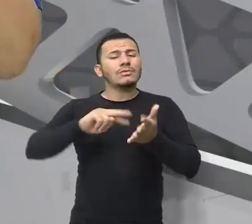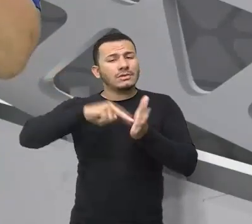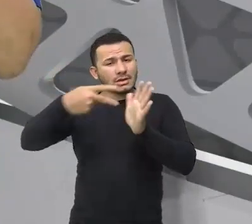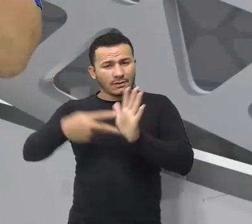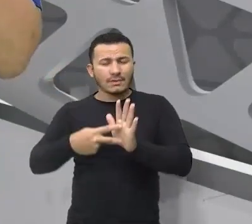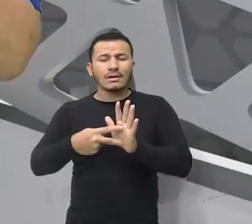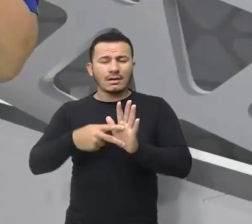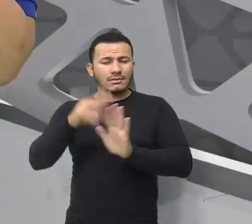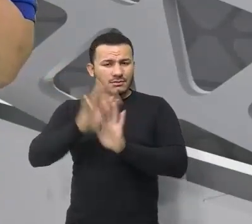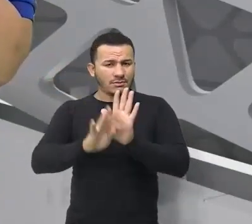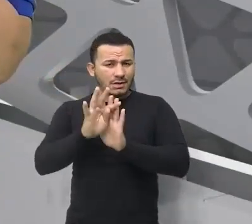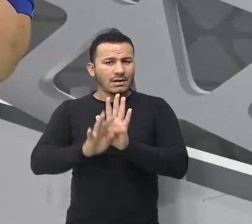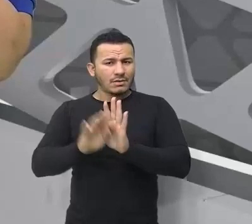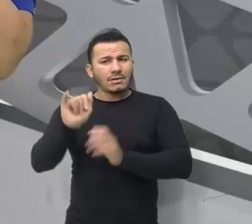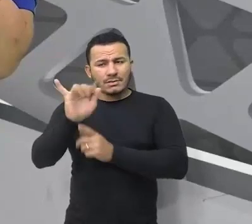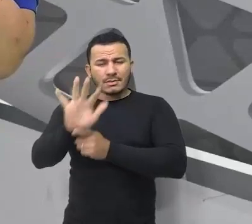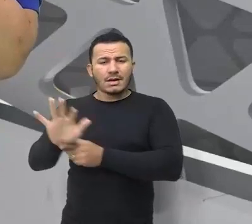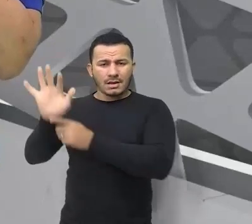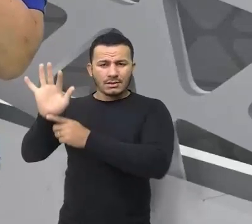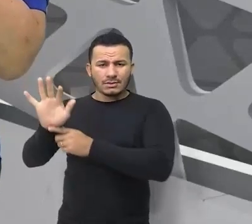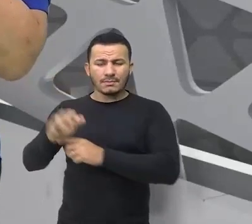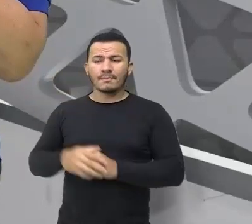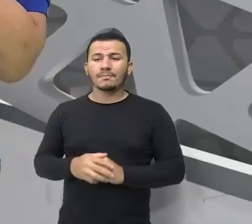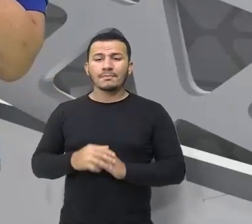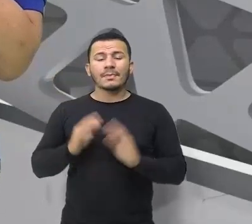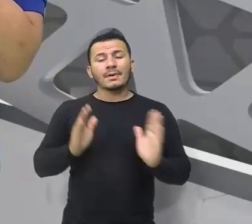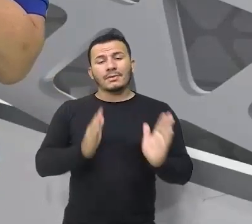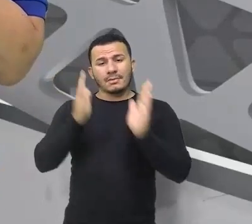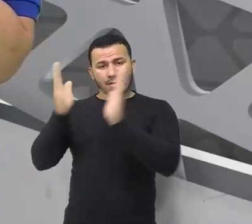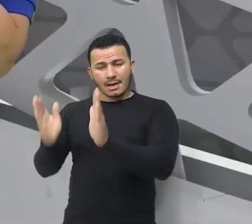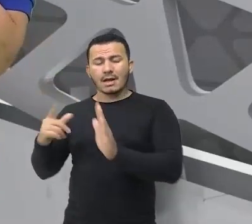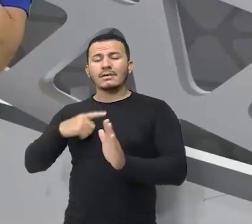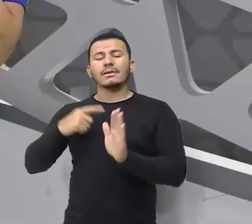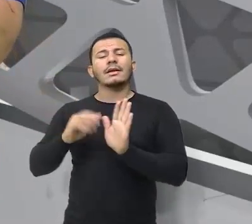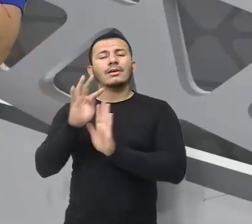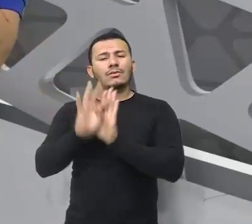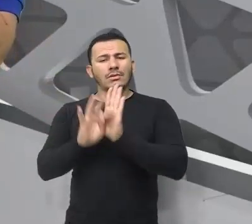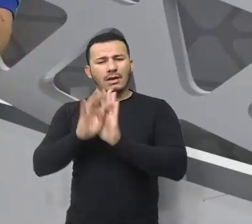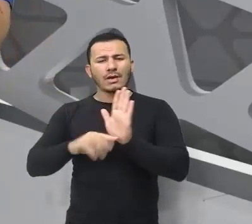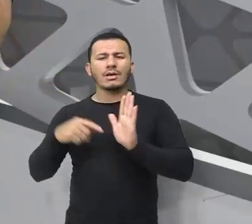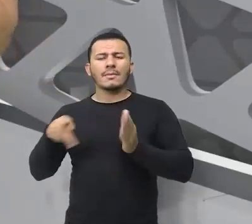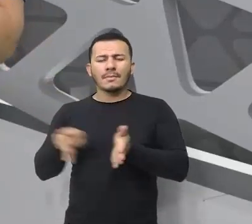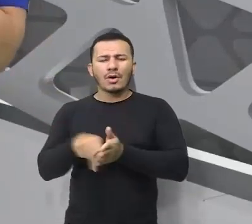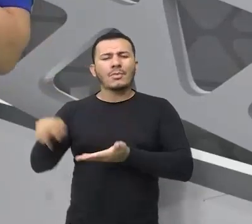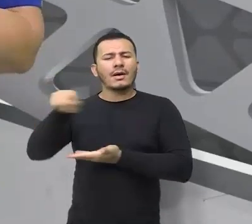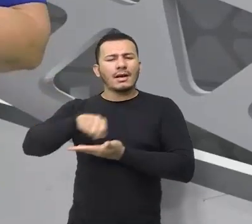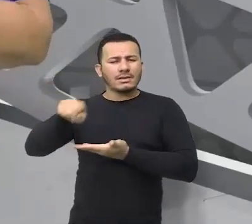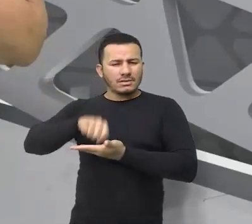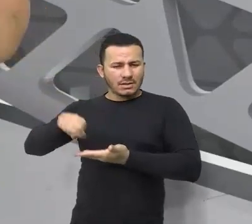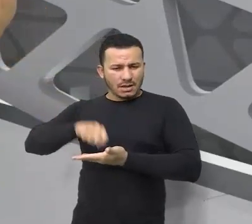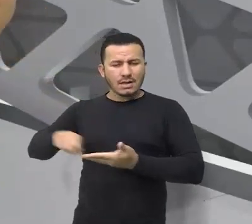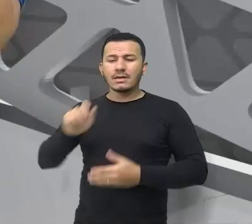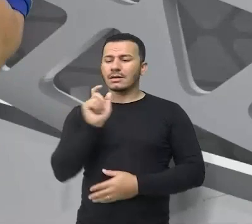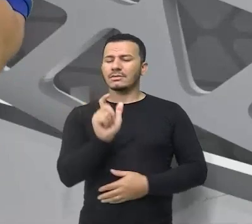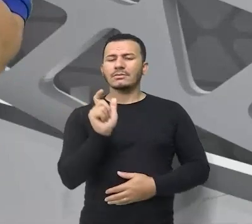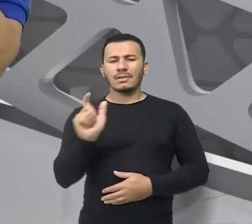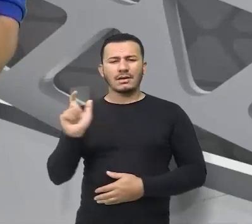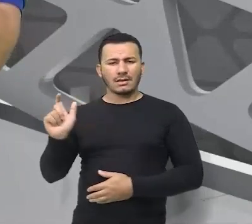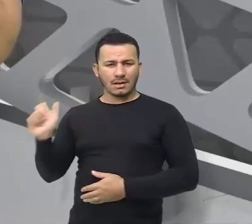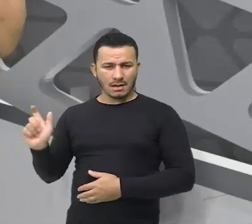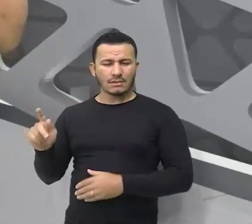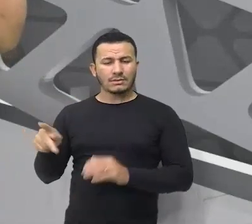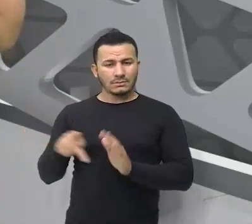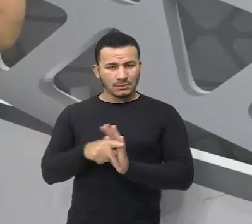todo da mensagem, não é? E ao lado a gente tem a parte verbal, que é a parte onde as palavras, o texto